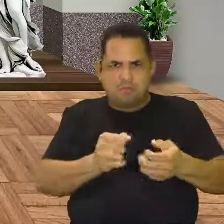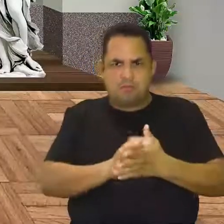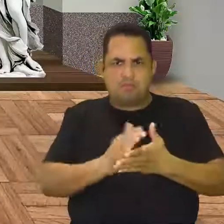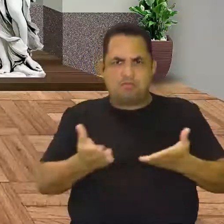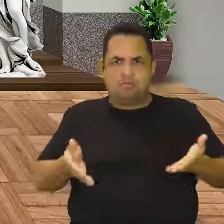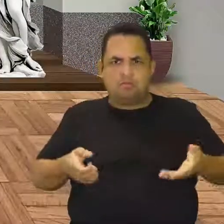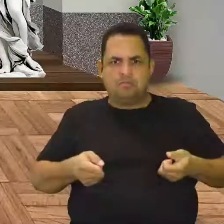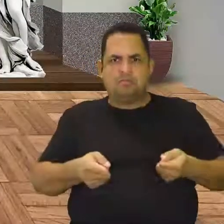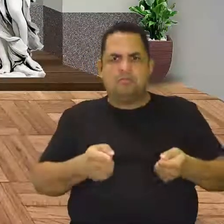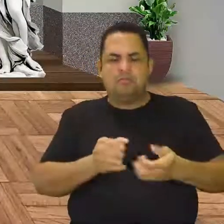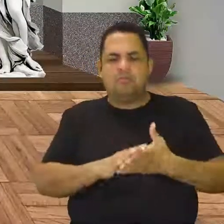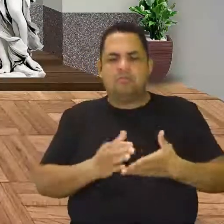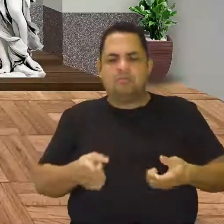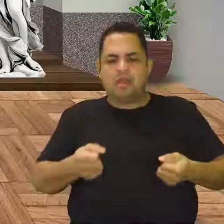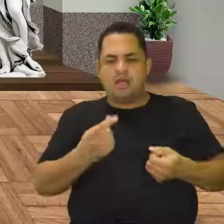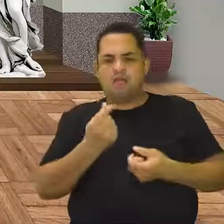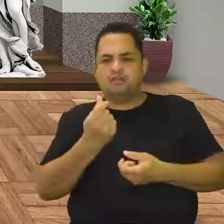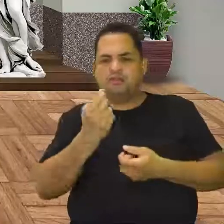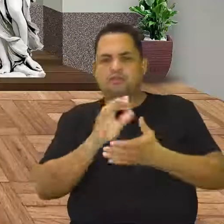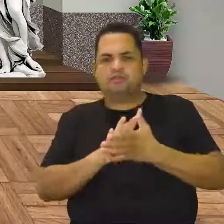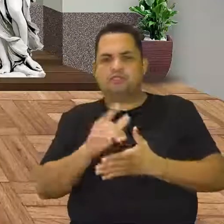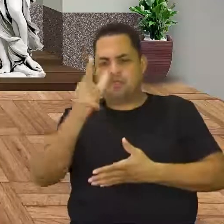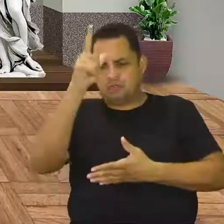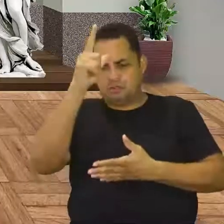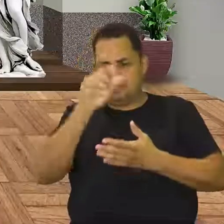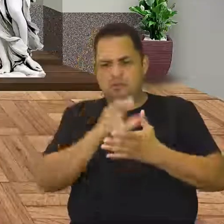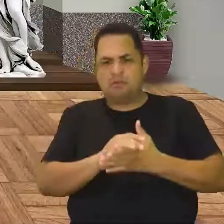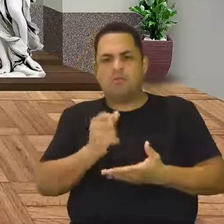marcos alemão para poder comprar pão.